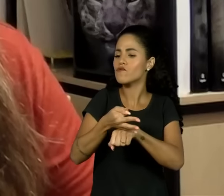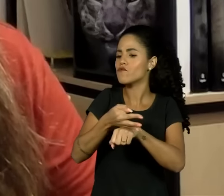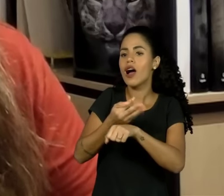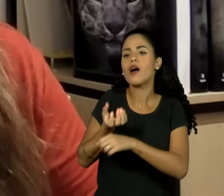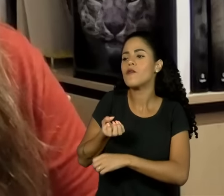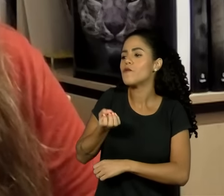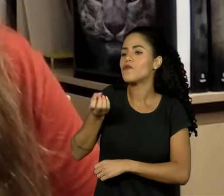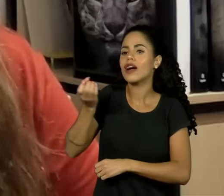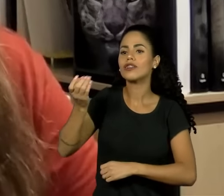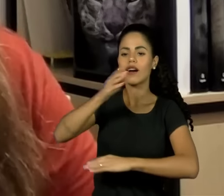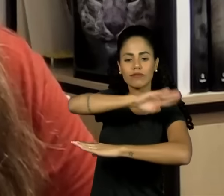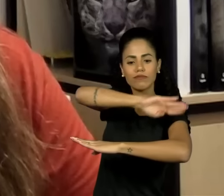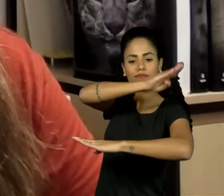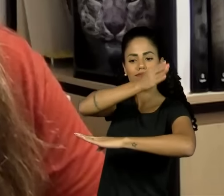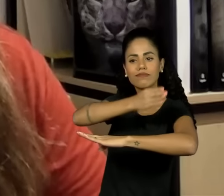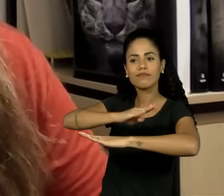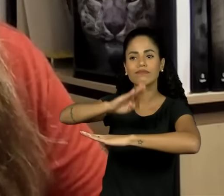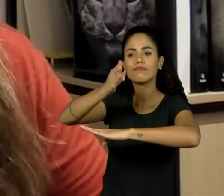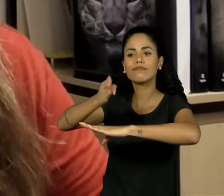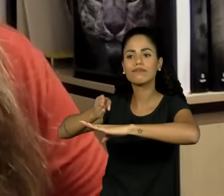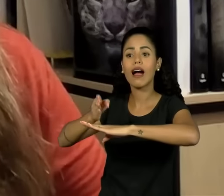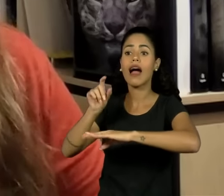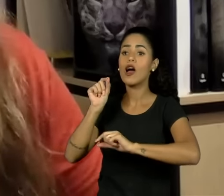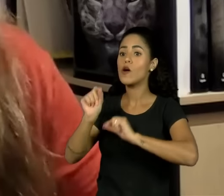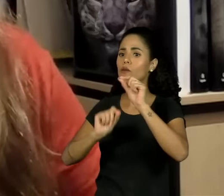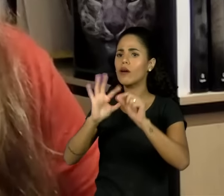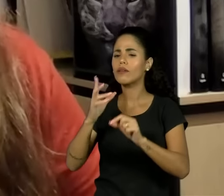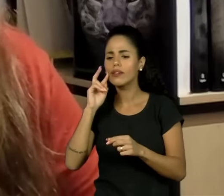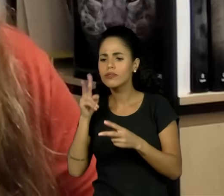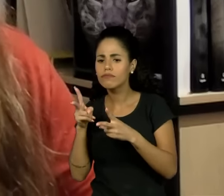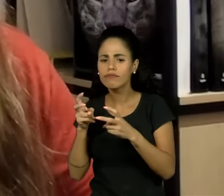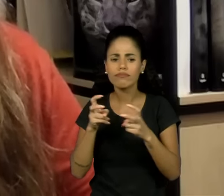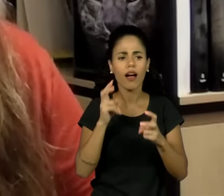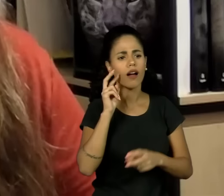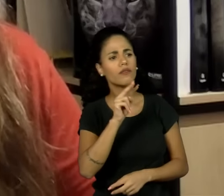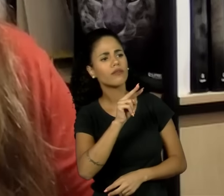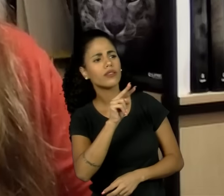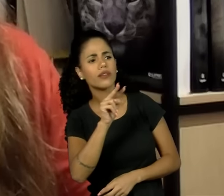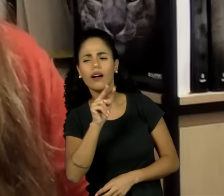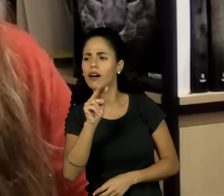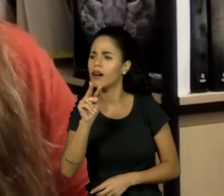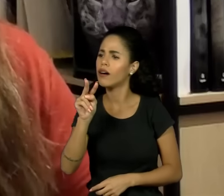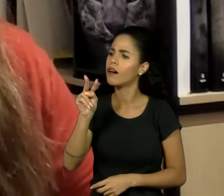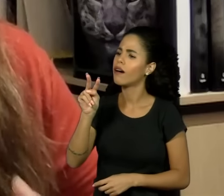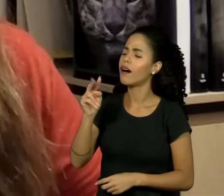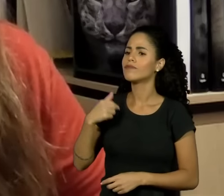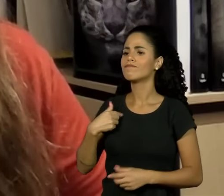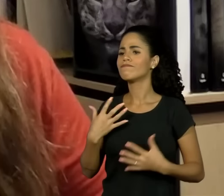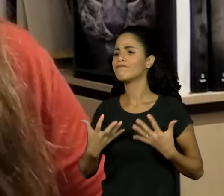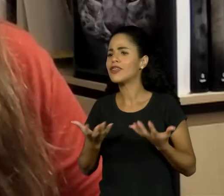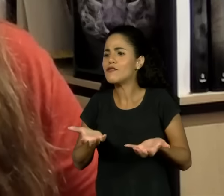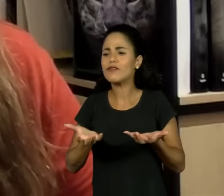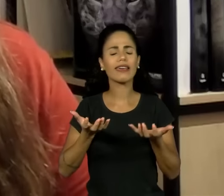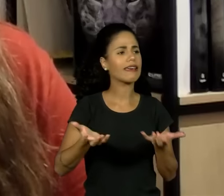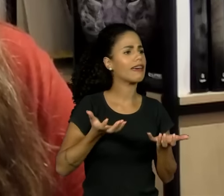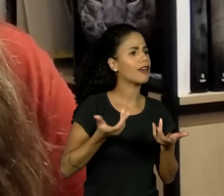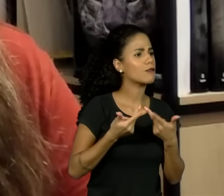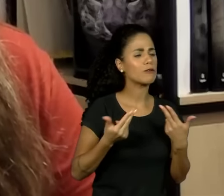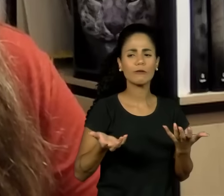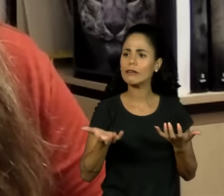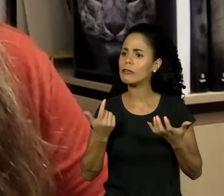montanhas, muitas delas ainda cobertas de floresta. Então, eu conseguia ter esse contraste que foi me trazendo um